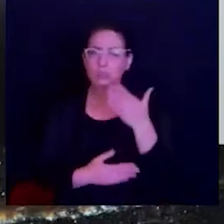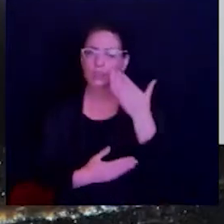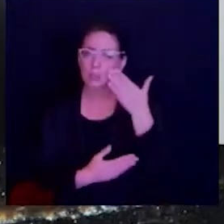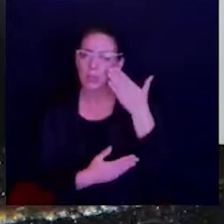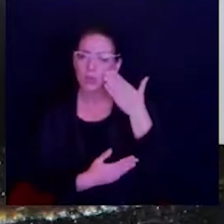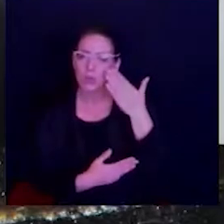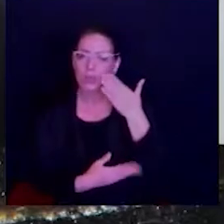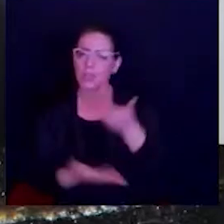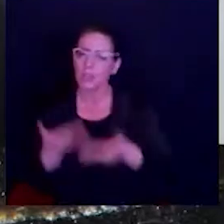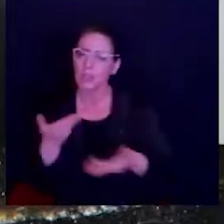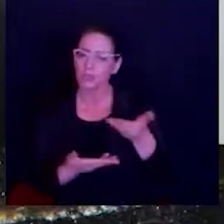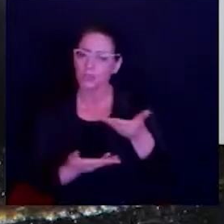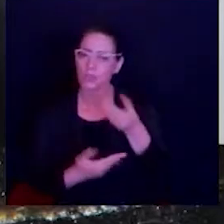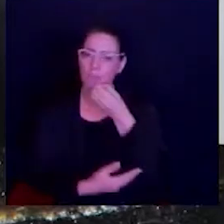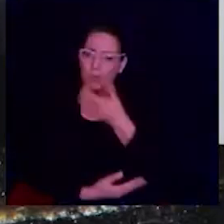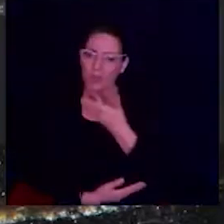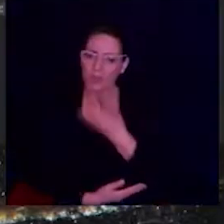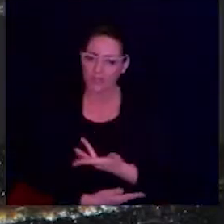tarde.